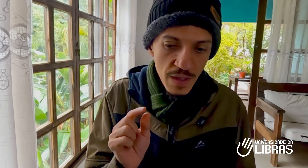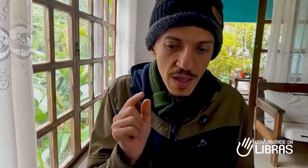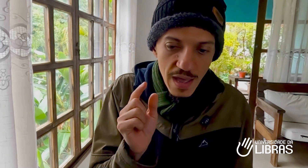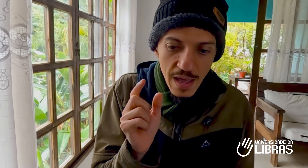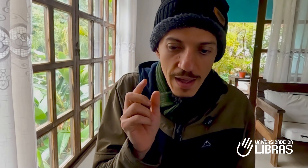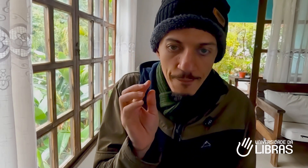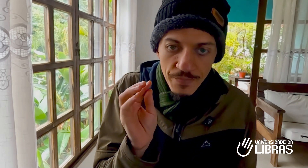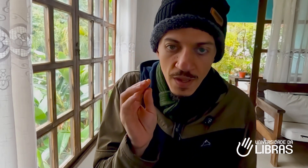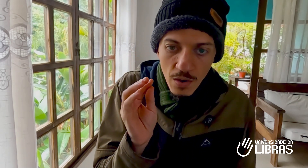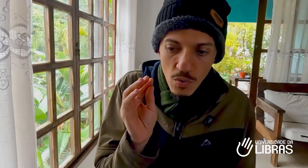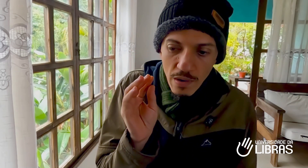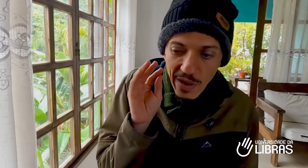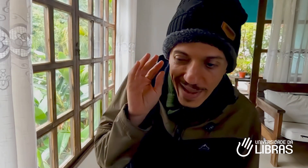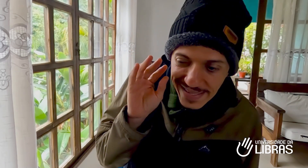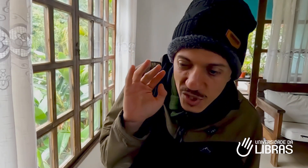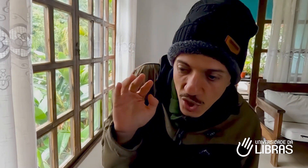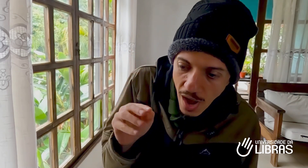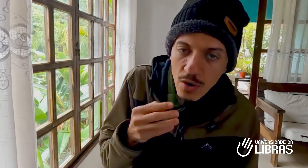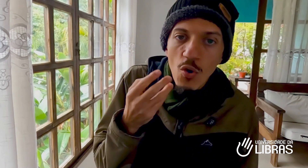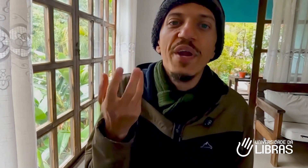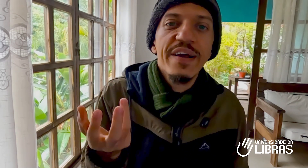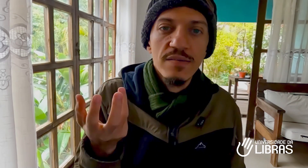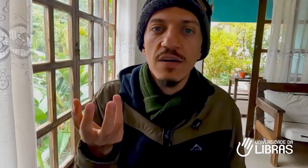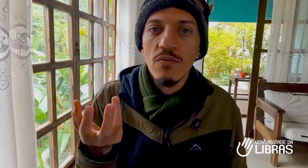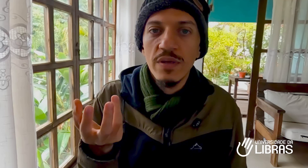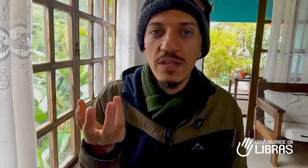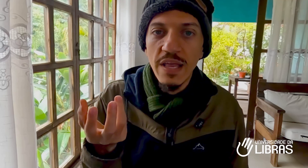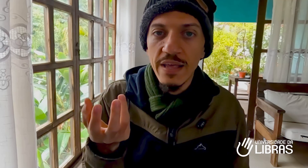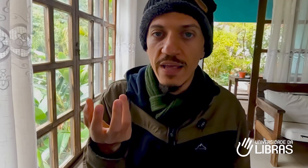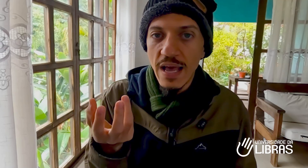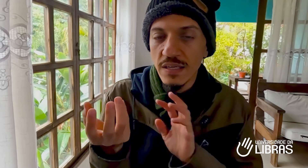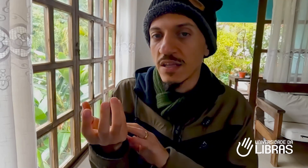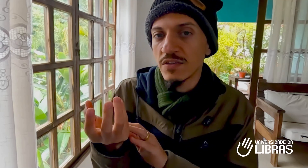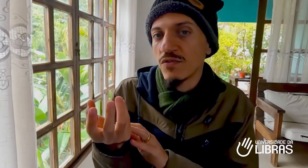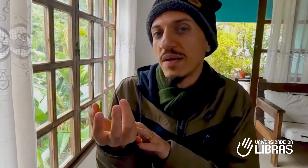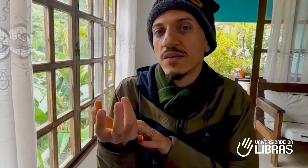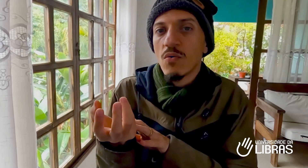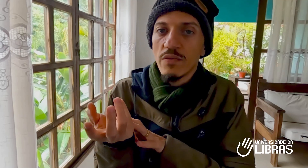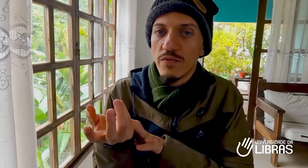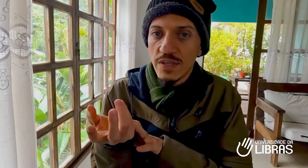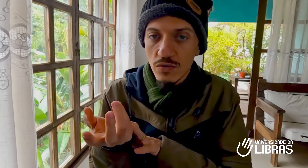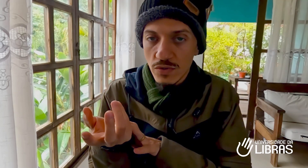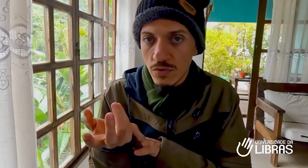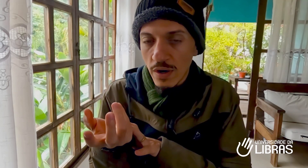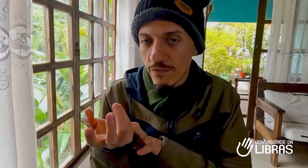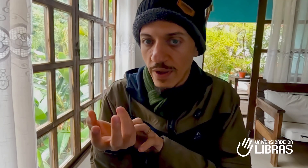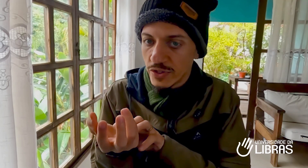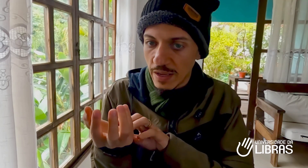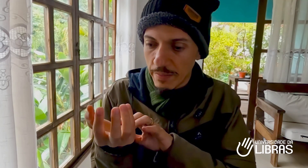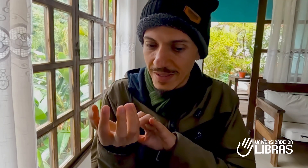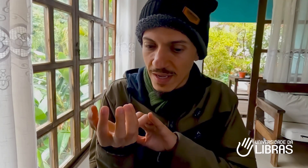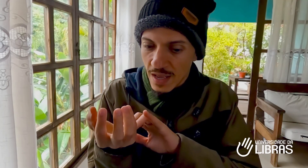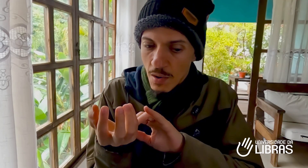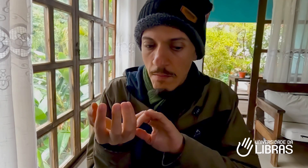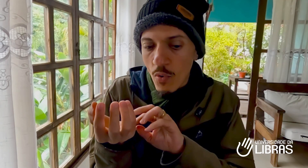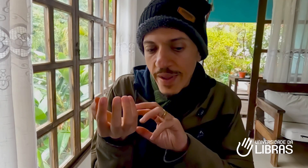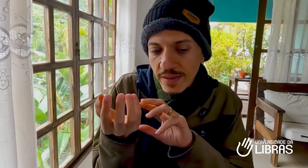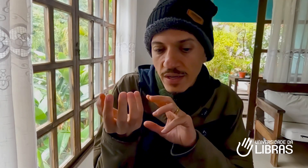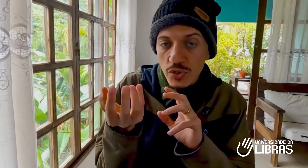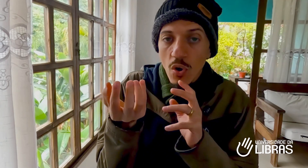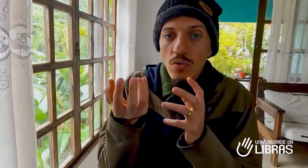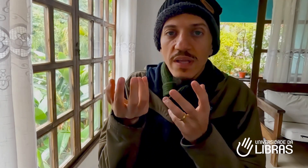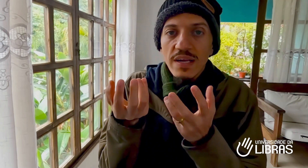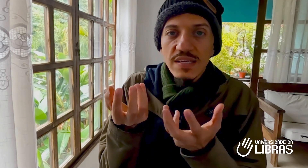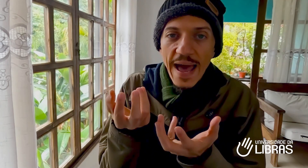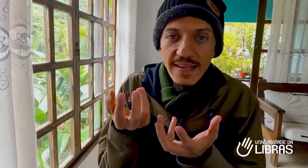seja, não é só a comunicação que tem essa transformação quando você se torna fluente em Libras.